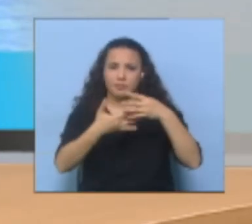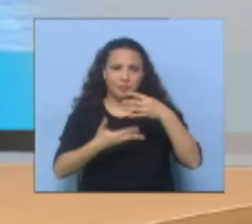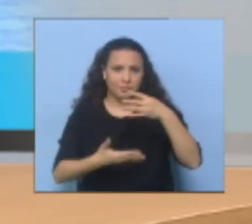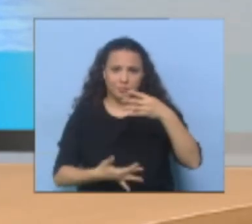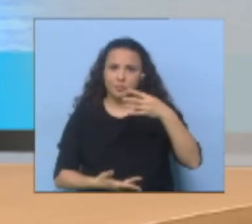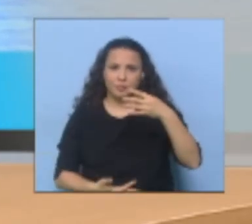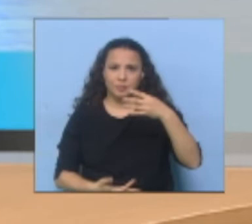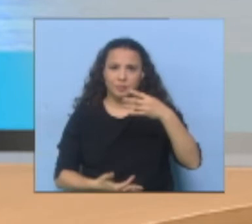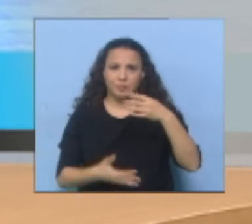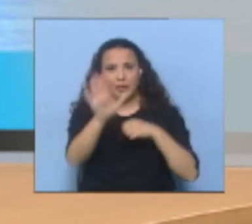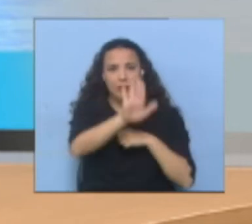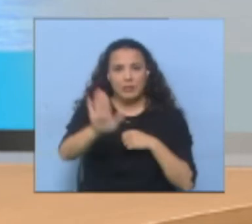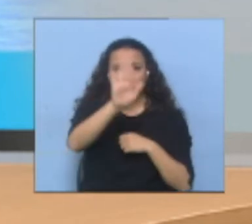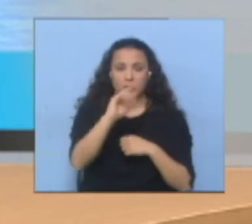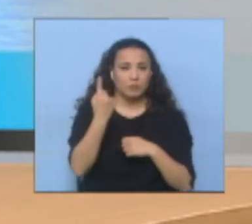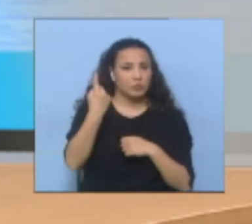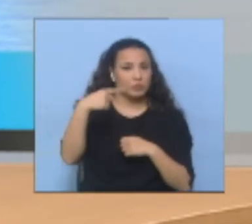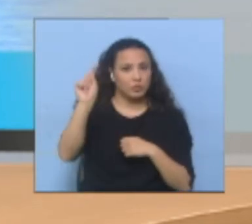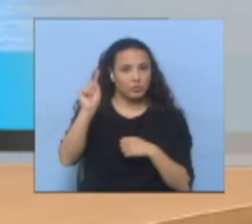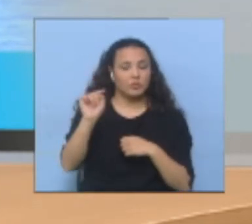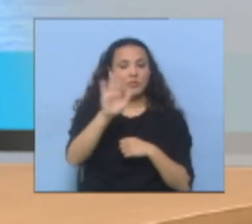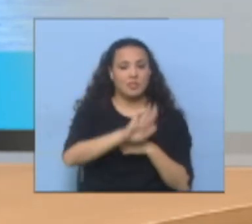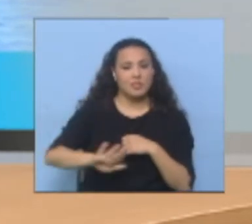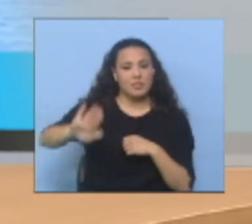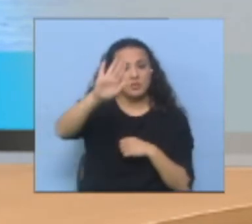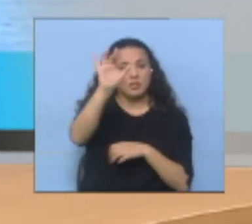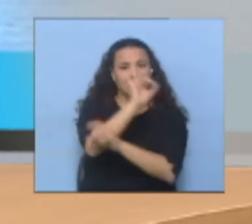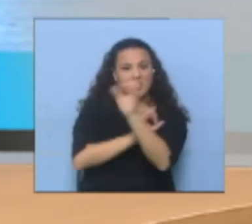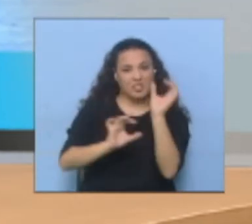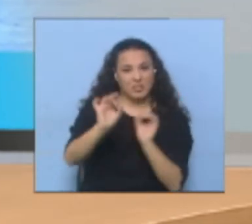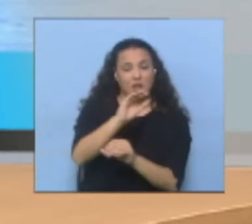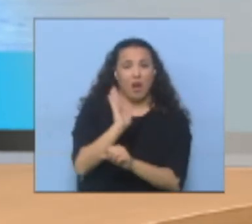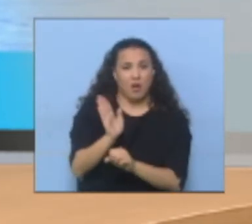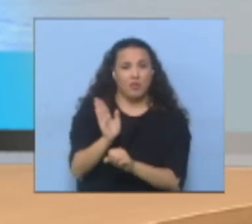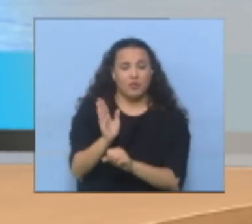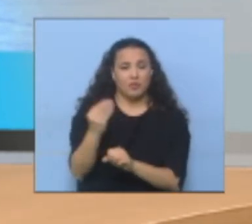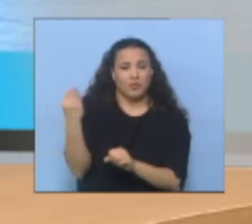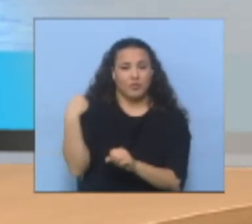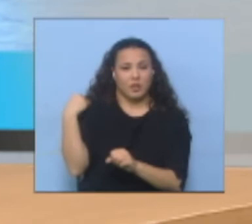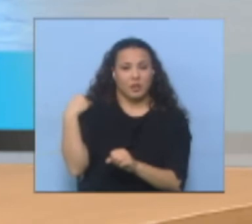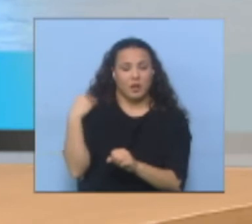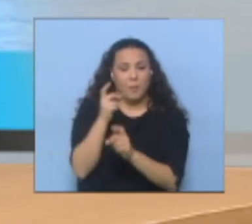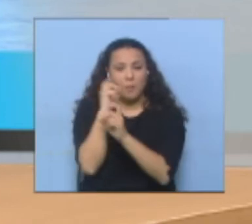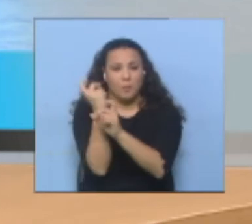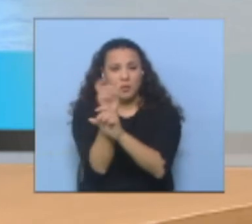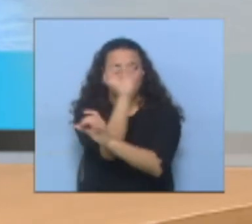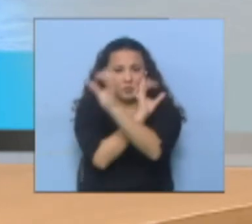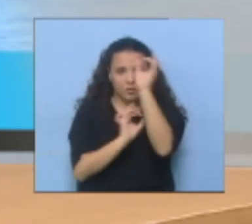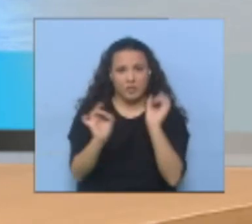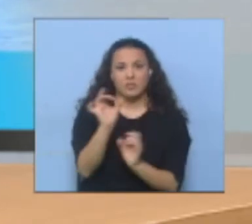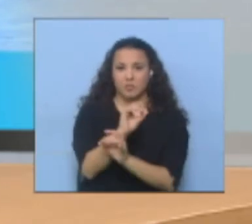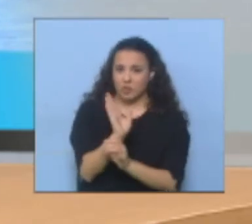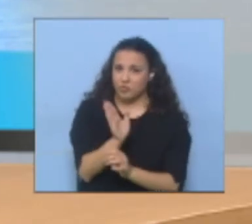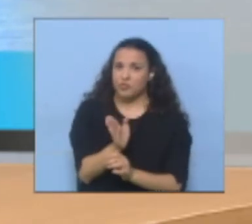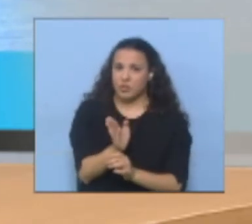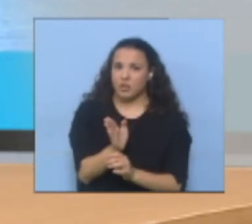já não são só nacionais, são nacionais e internacionais. Já tivemos procura internacional para esta parte dos suppliers